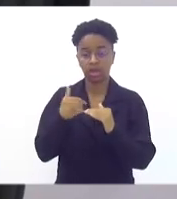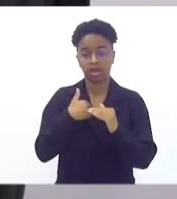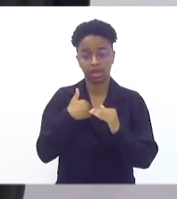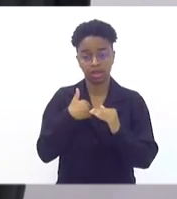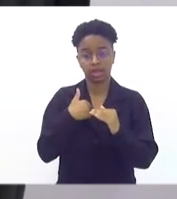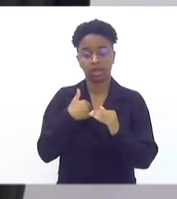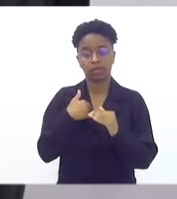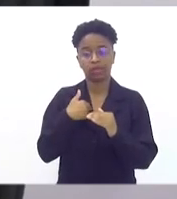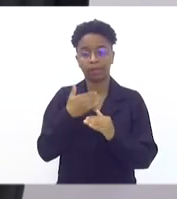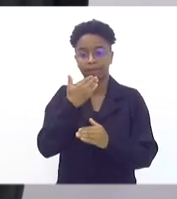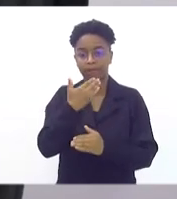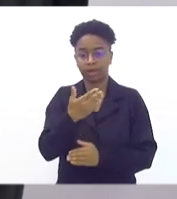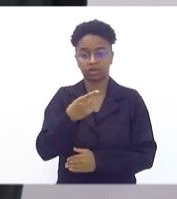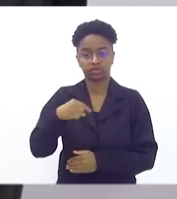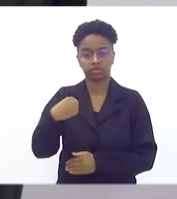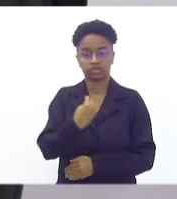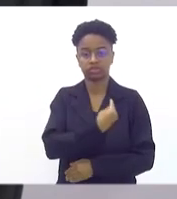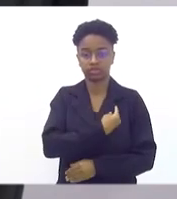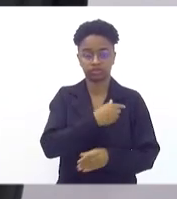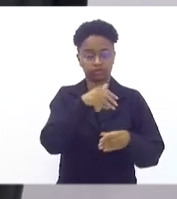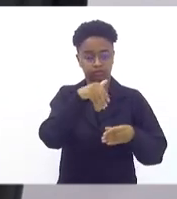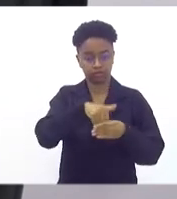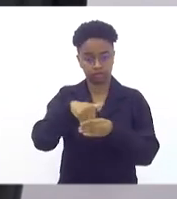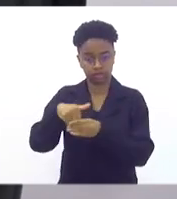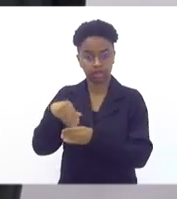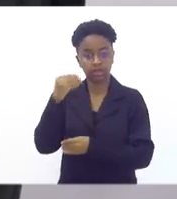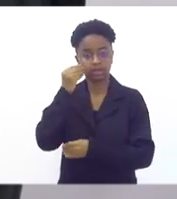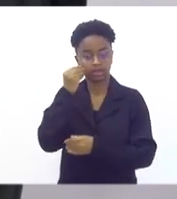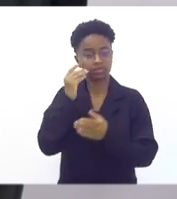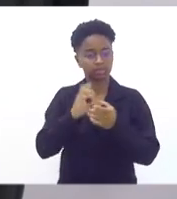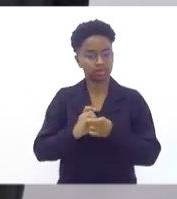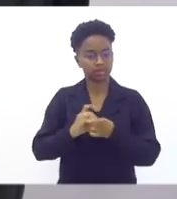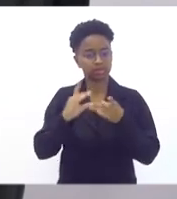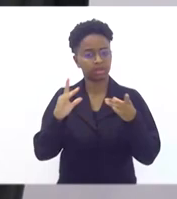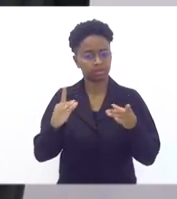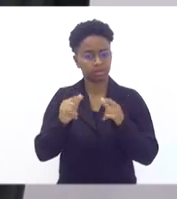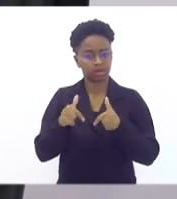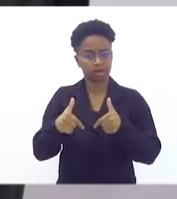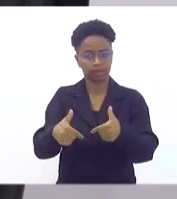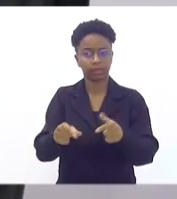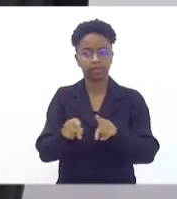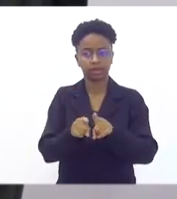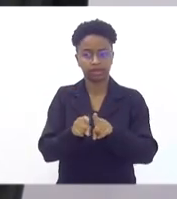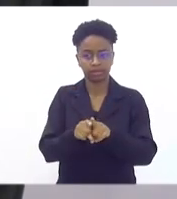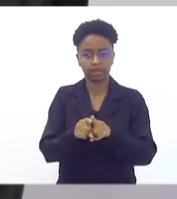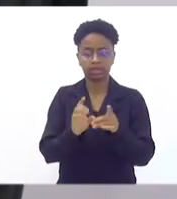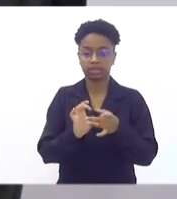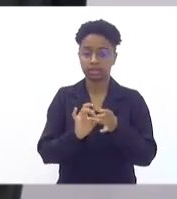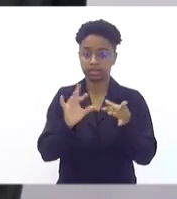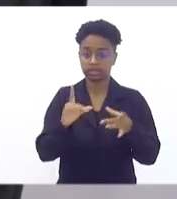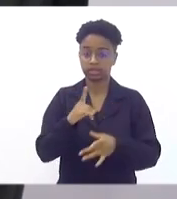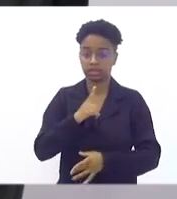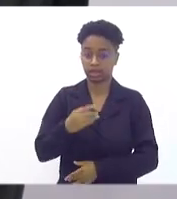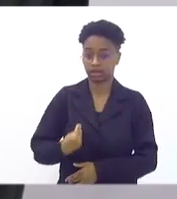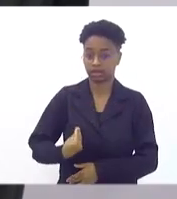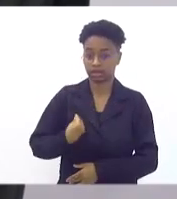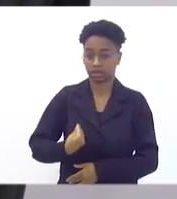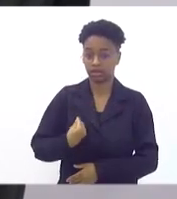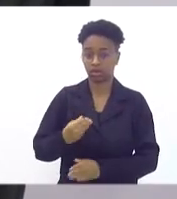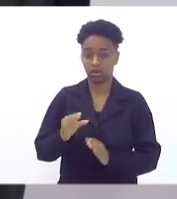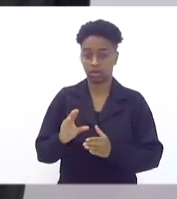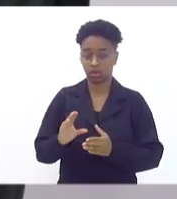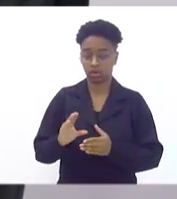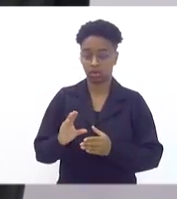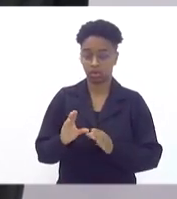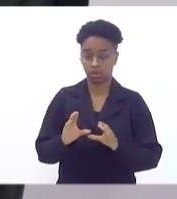encaminhamento para deliberação que a gente possa fazer um exercício democrático e propiciar já que estamos com a presença do do colegiado